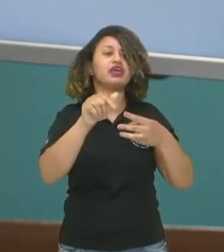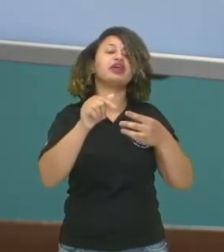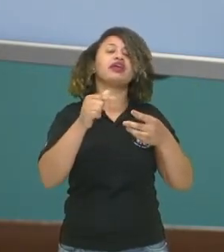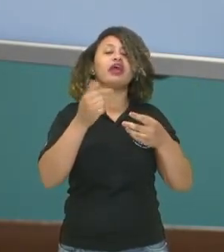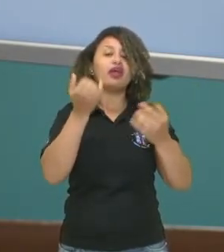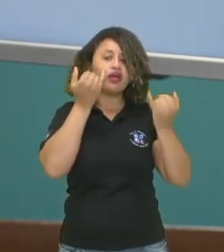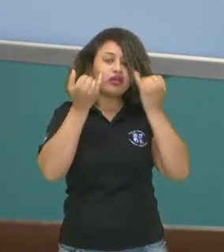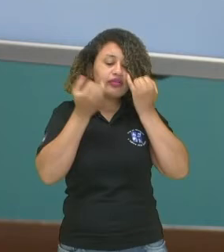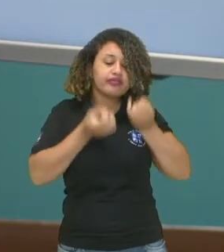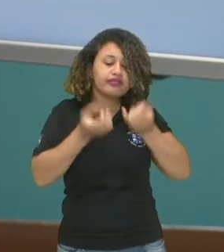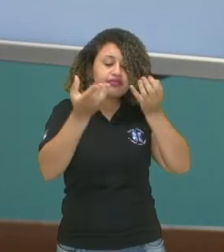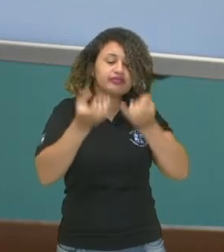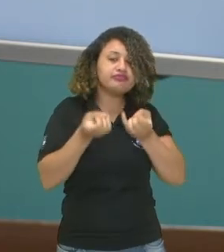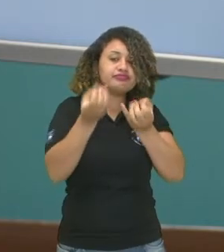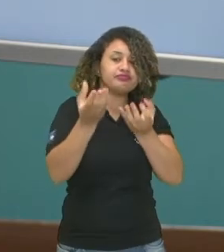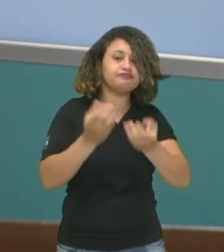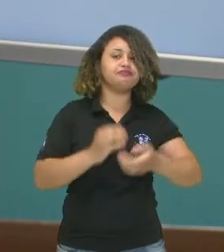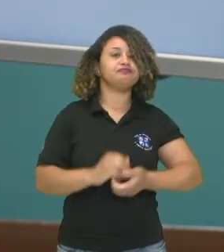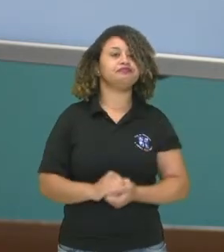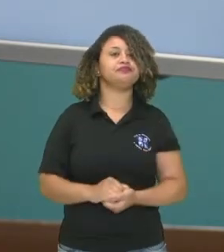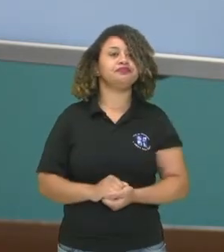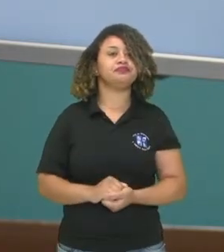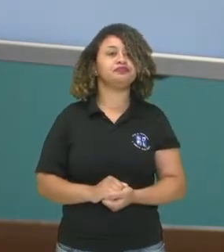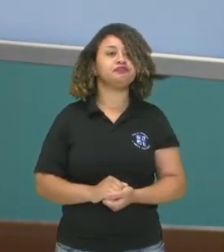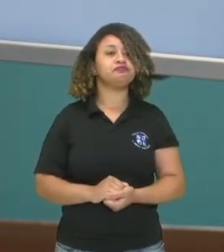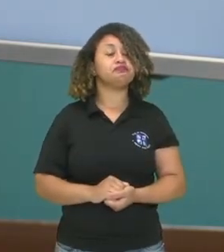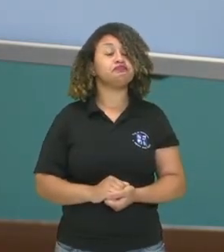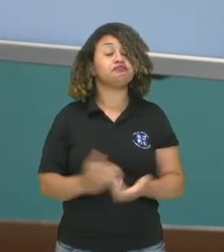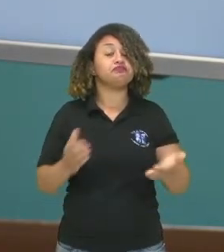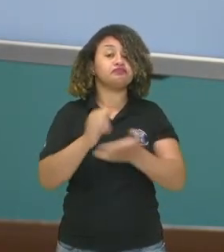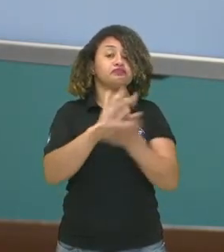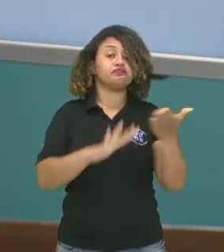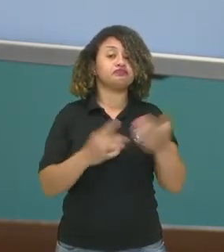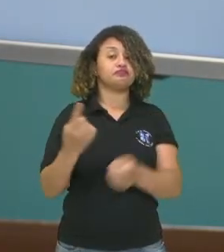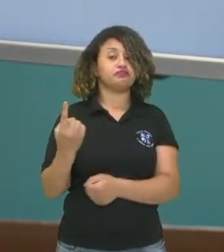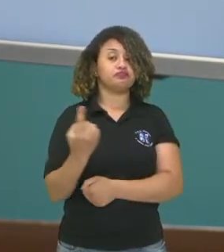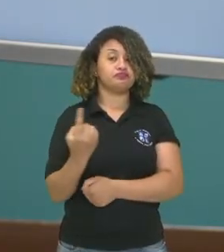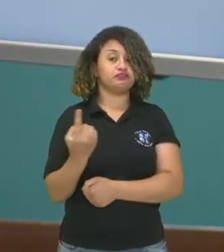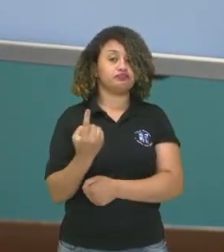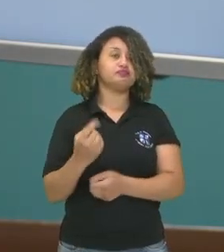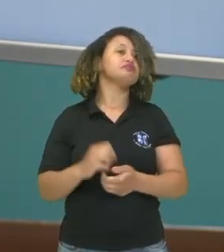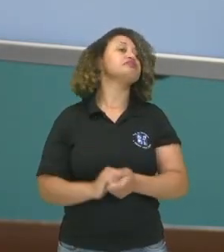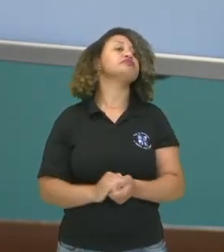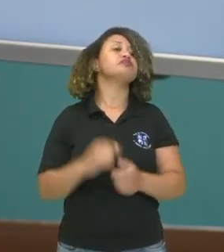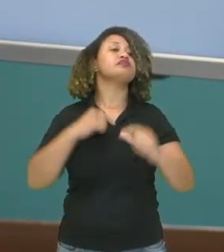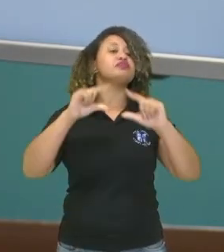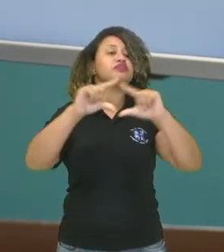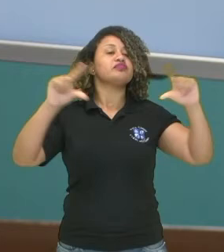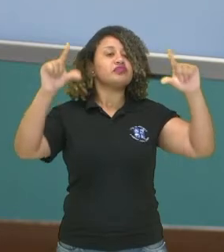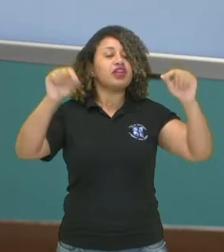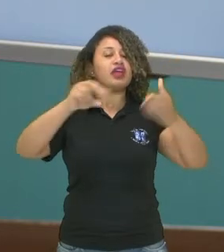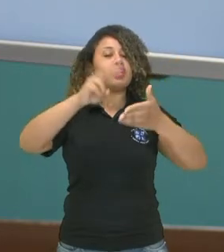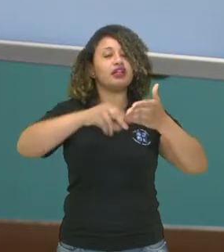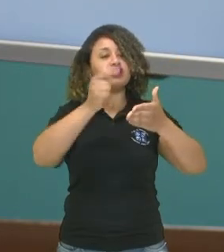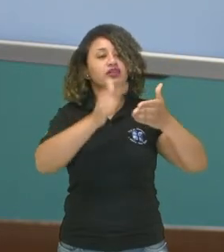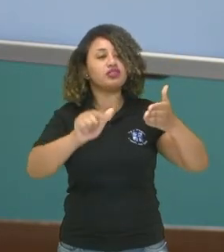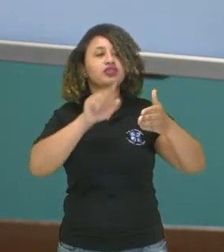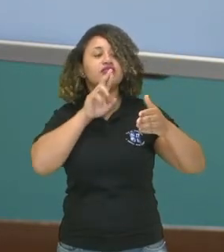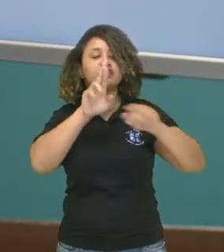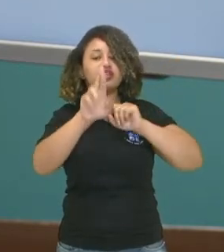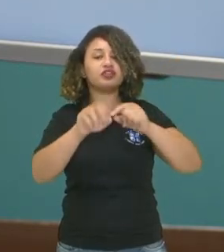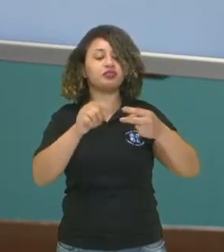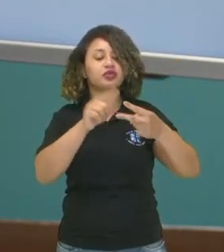o leitor. Agora, exercício de número 1. Temos aqui trechos para você reler e responder as